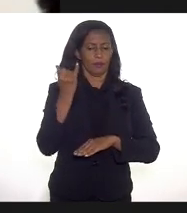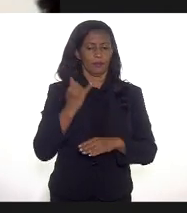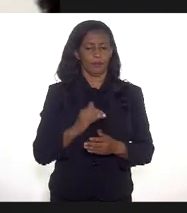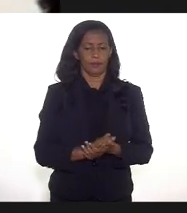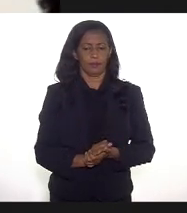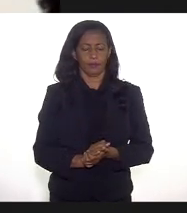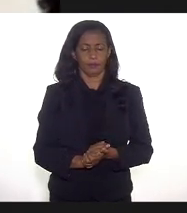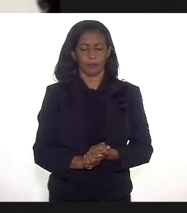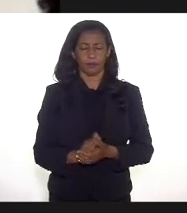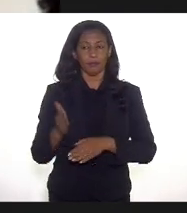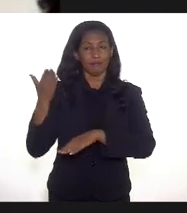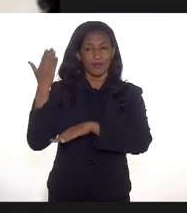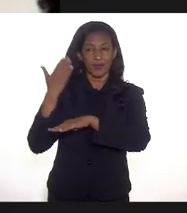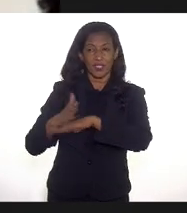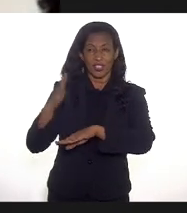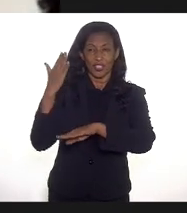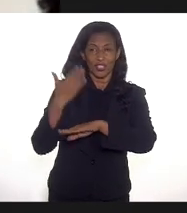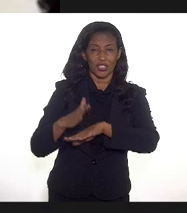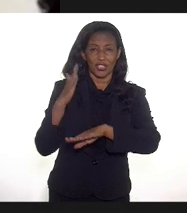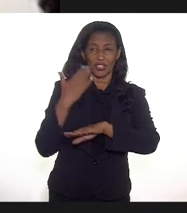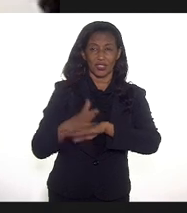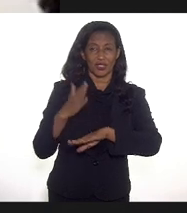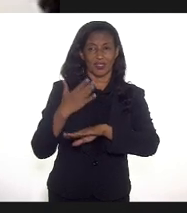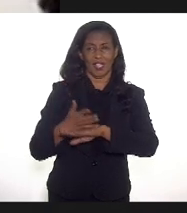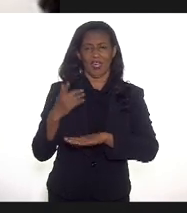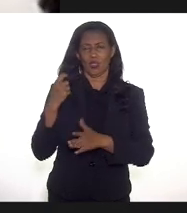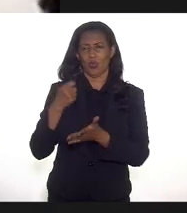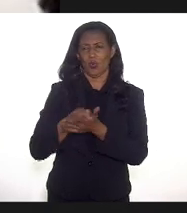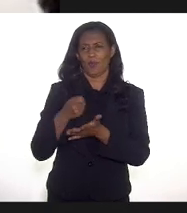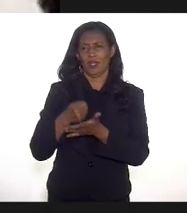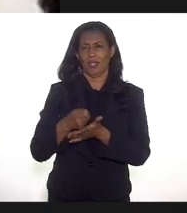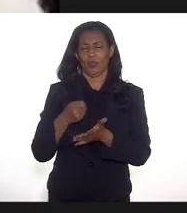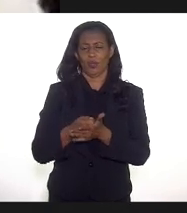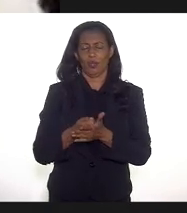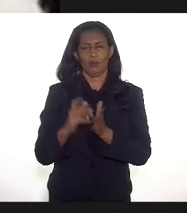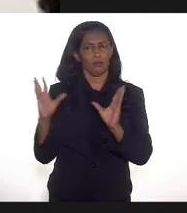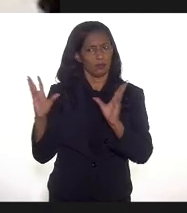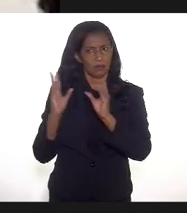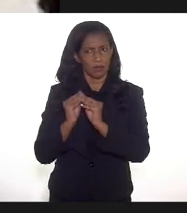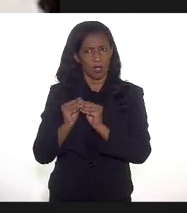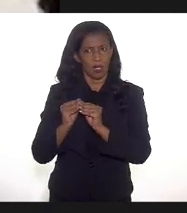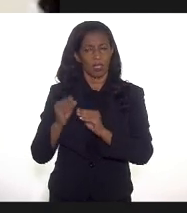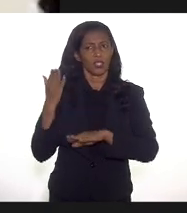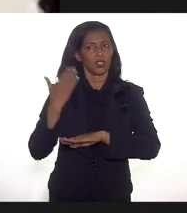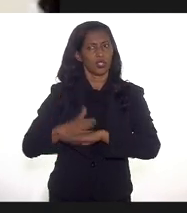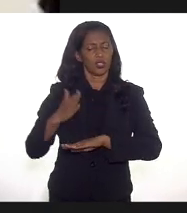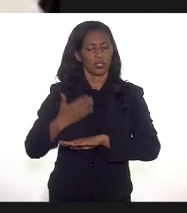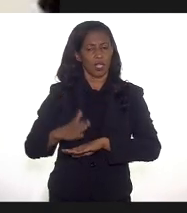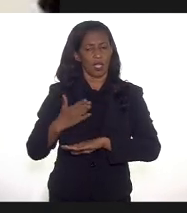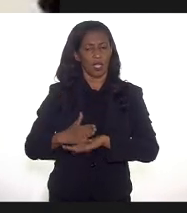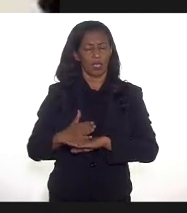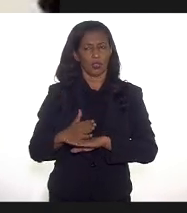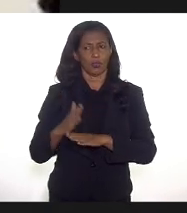do estágio, e estágio obrigatório principalmente, serei bem breve, deputado. Estágio obrigatório,